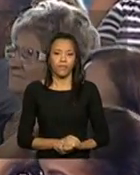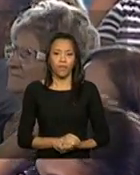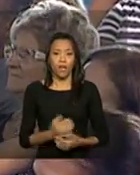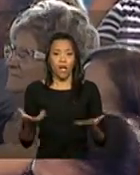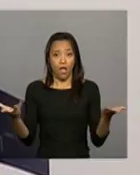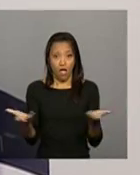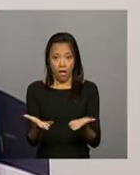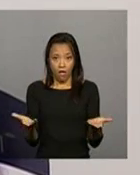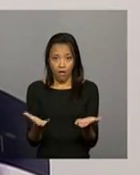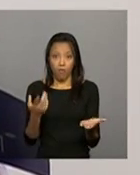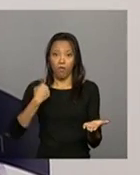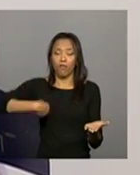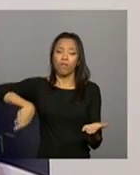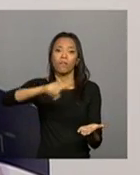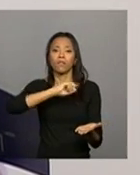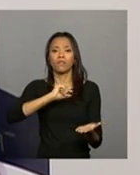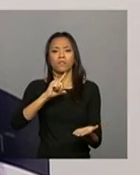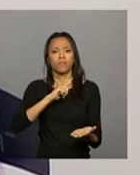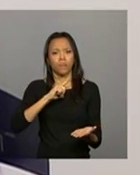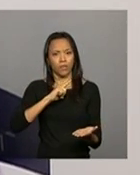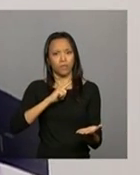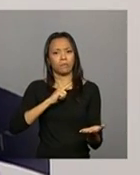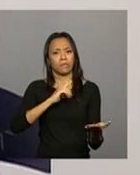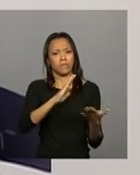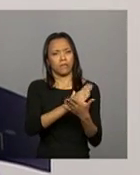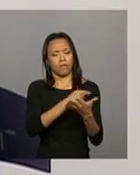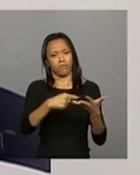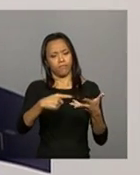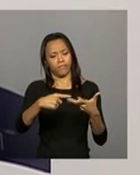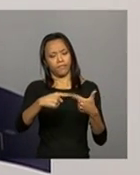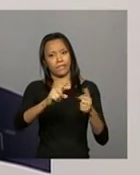Agora, nós temos alguns desafios.